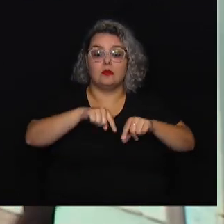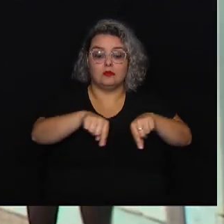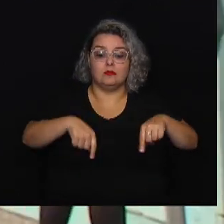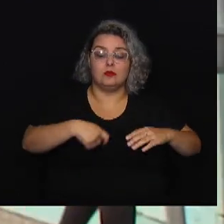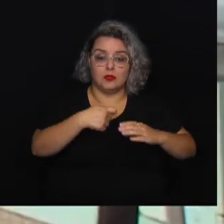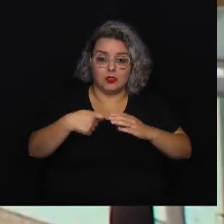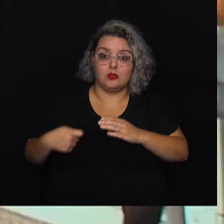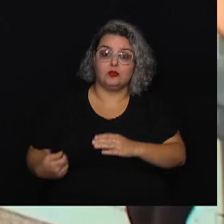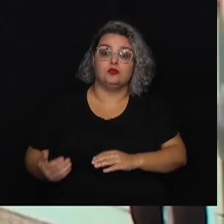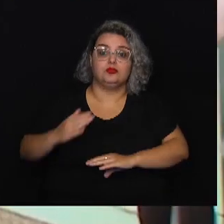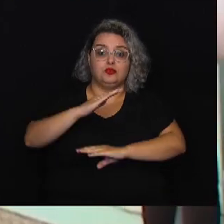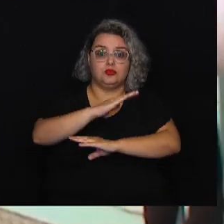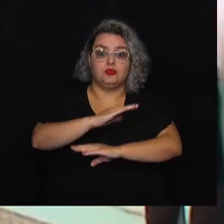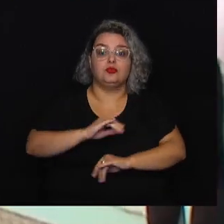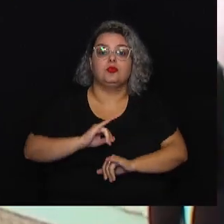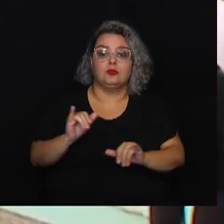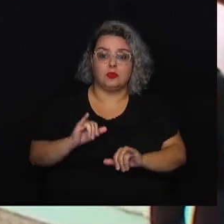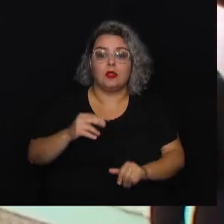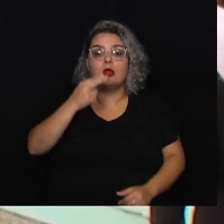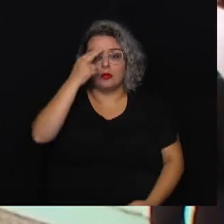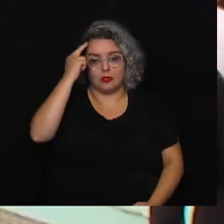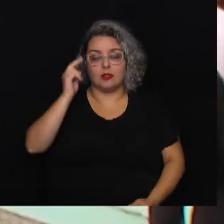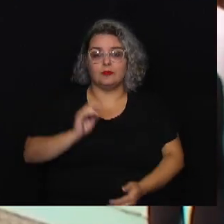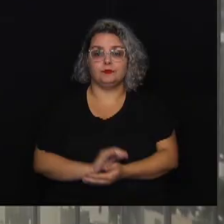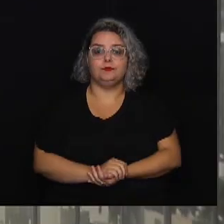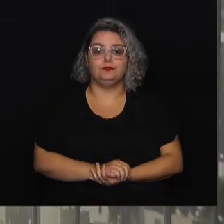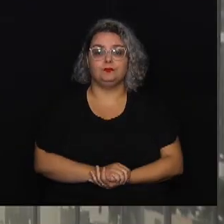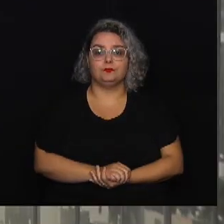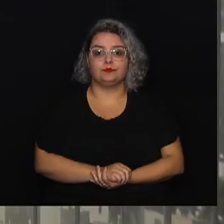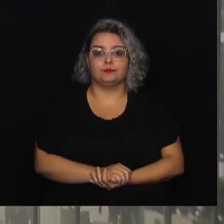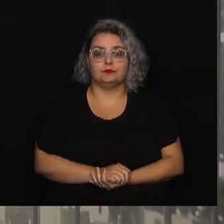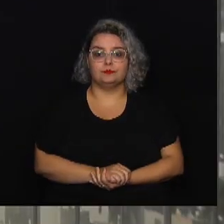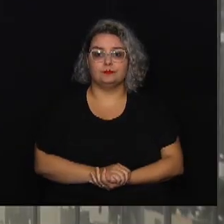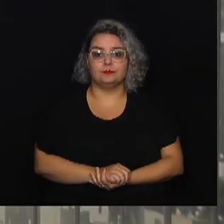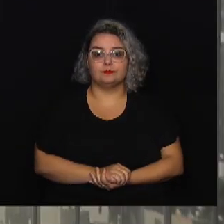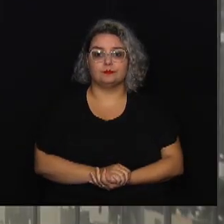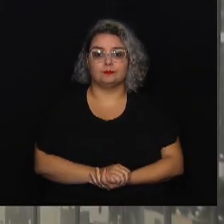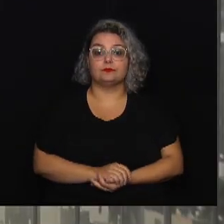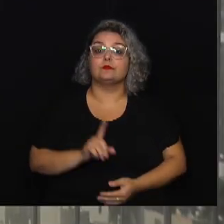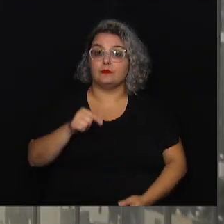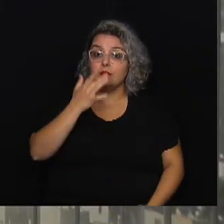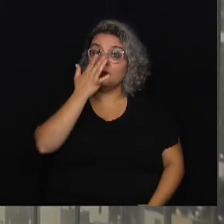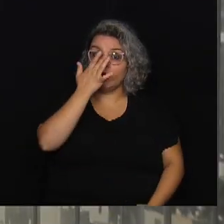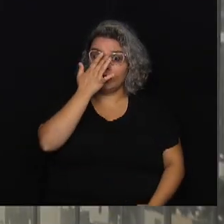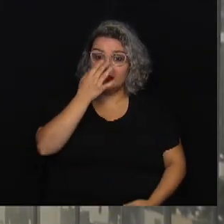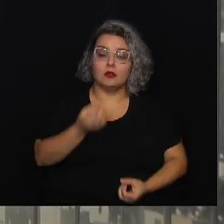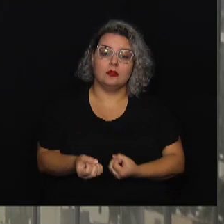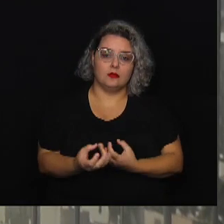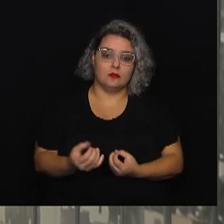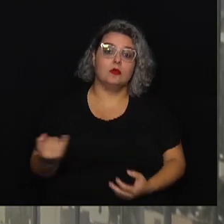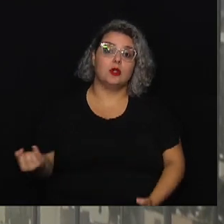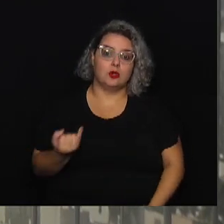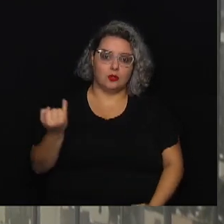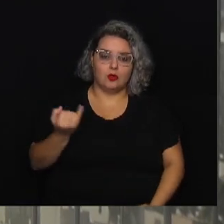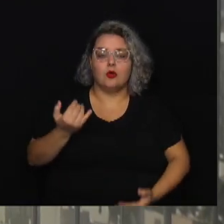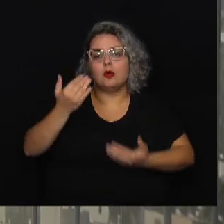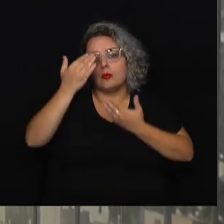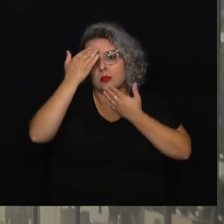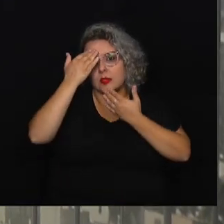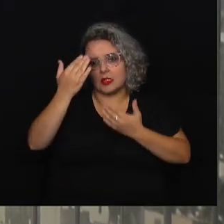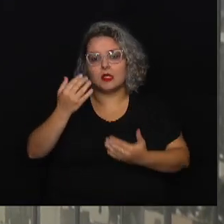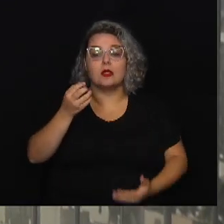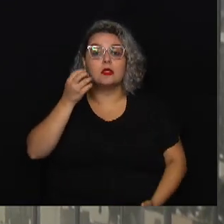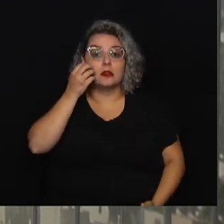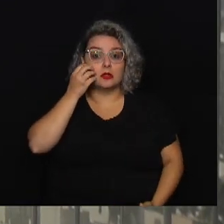estúdios do Câmara Notícia, Gabriel Castro. É isso, informações importantíssimas. Muito obrigado,